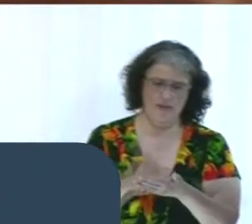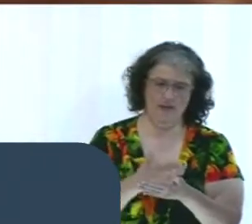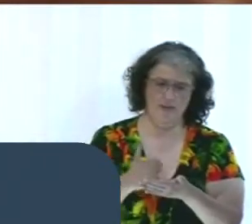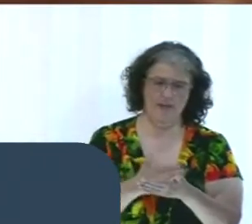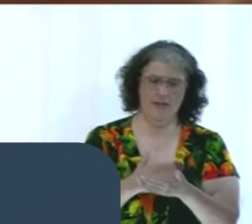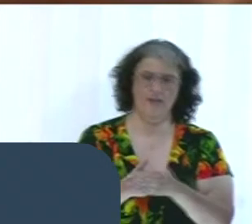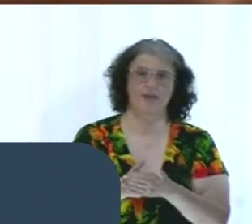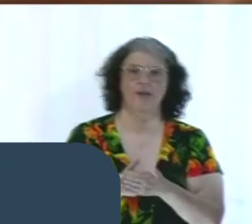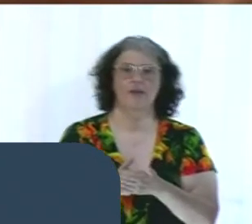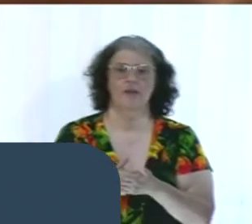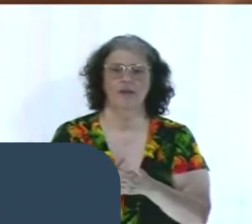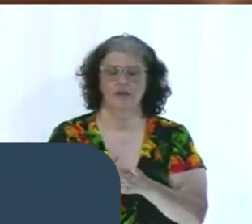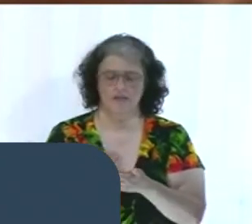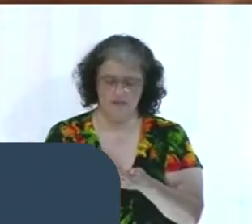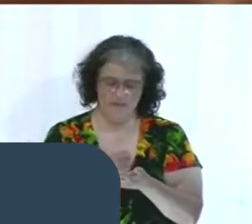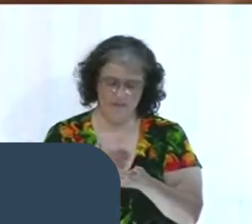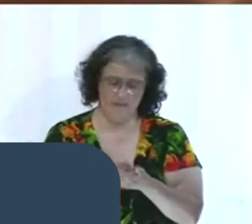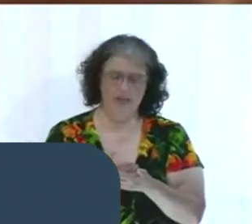se masturbar,